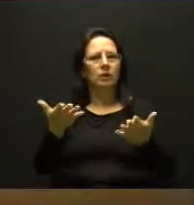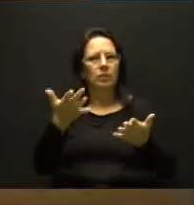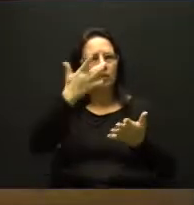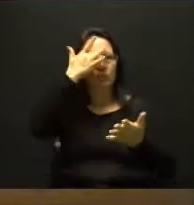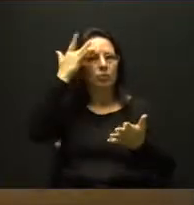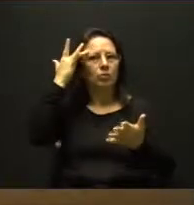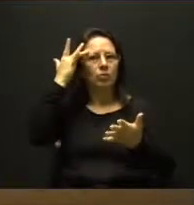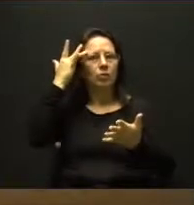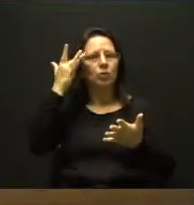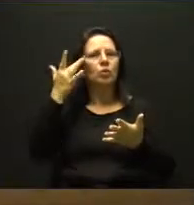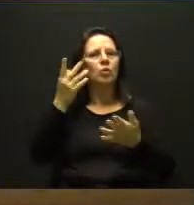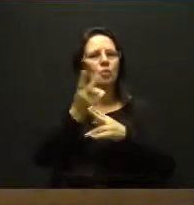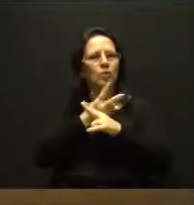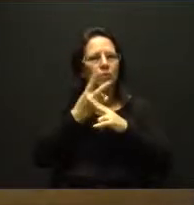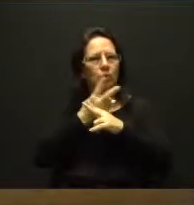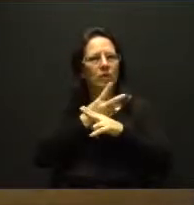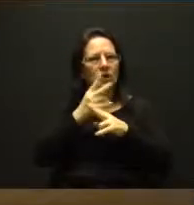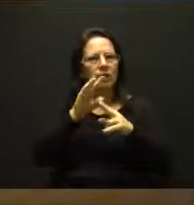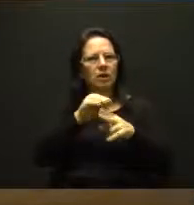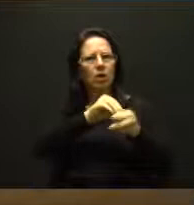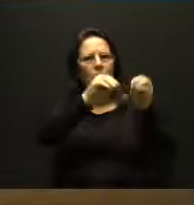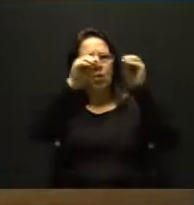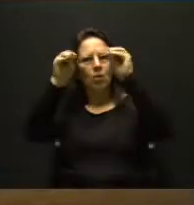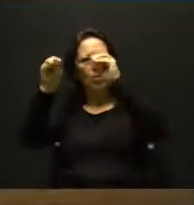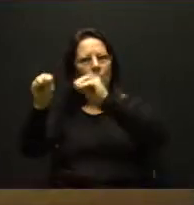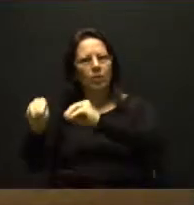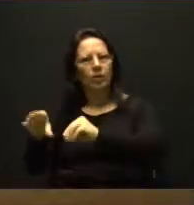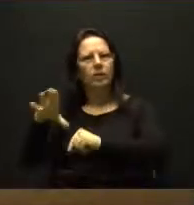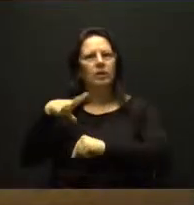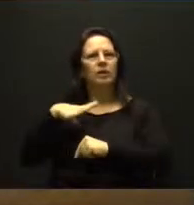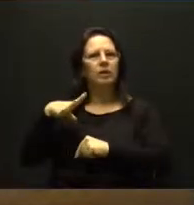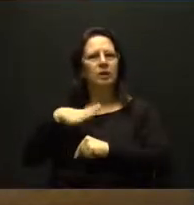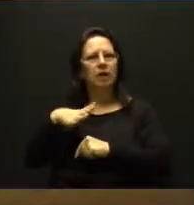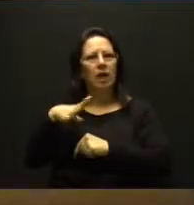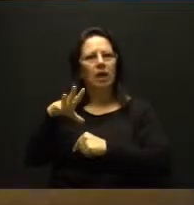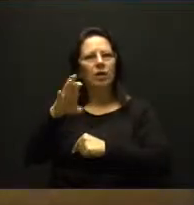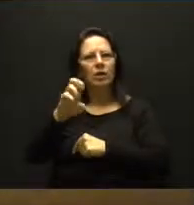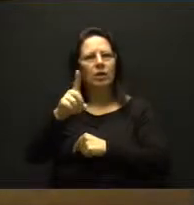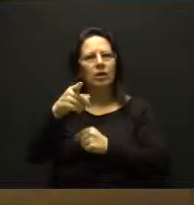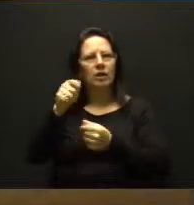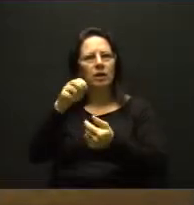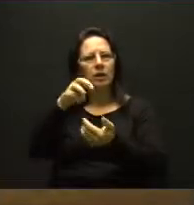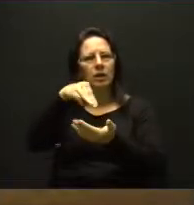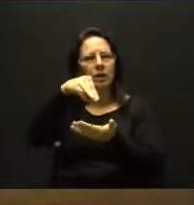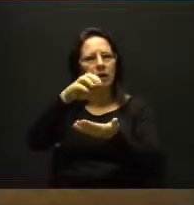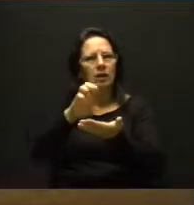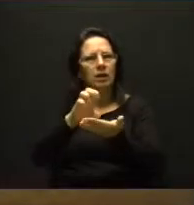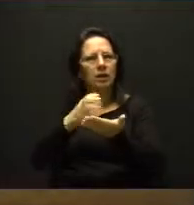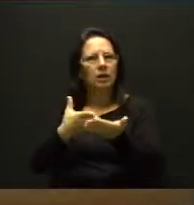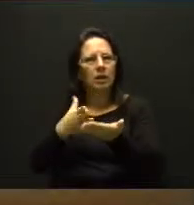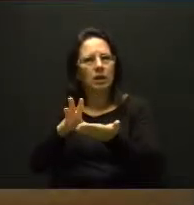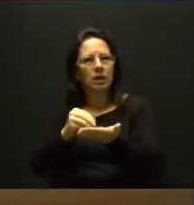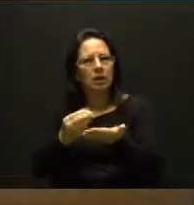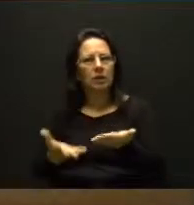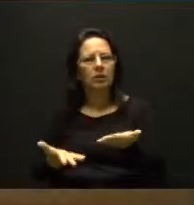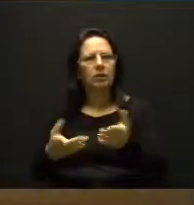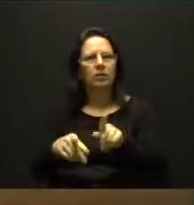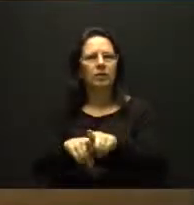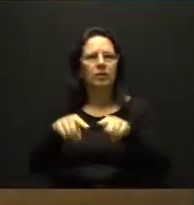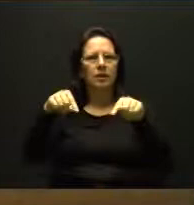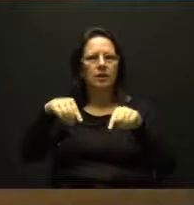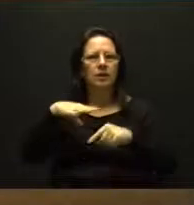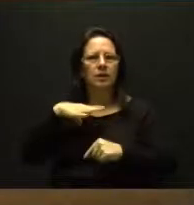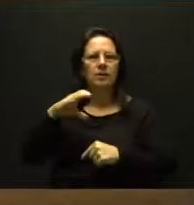precisam procurar a cidade vizinha para fazer exames e nós temos o equipamento dentro de nossa cidade e